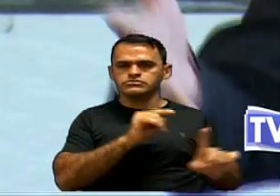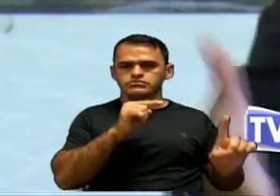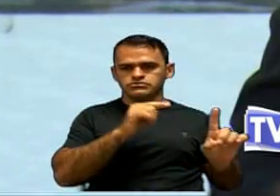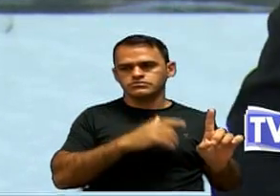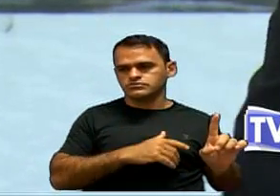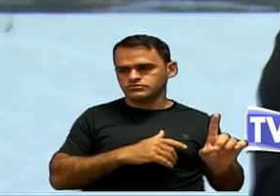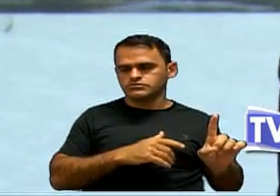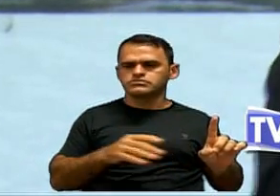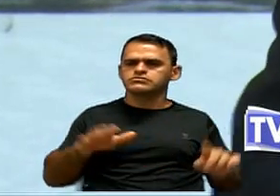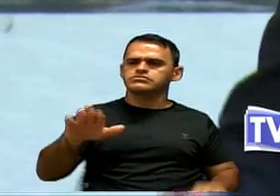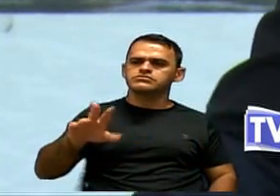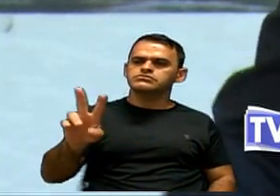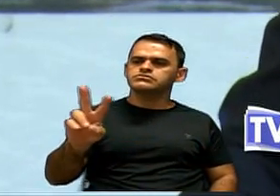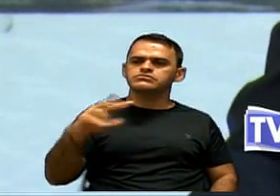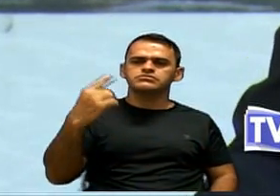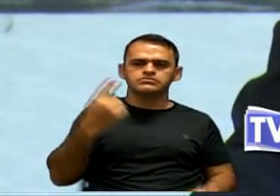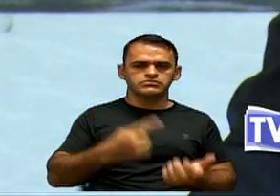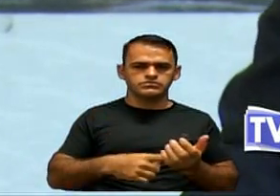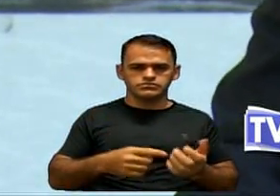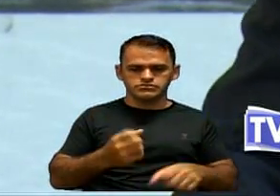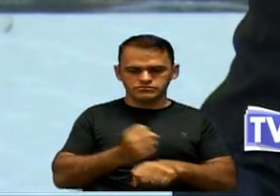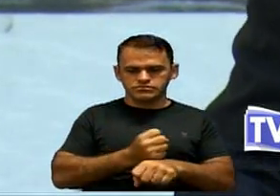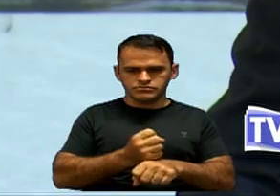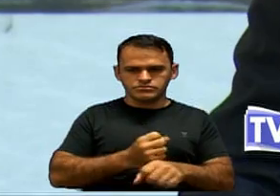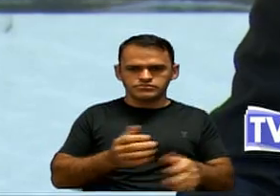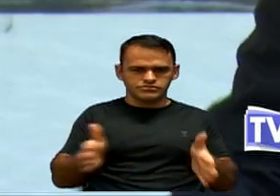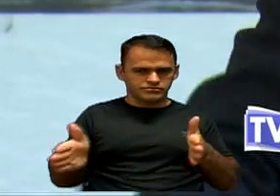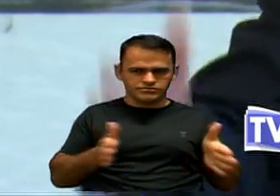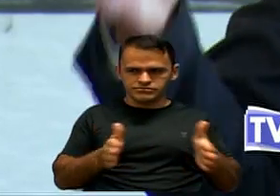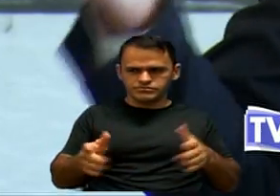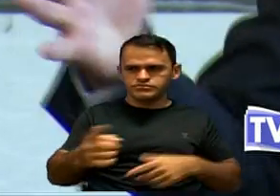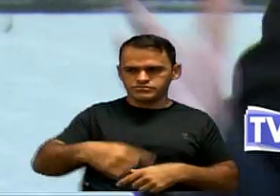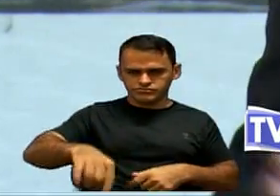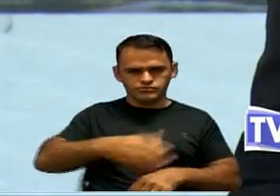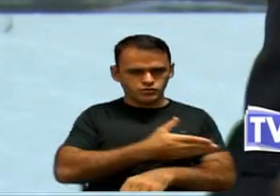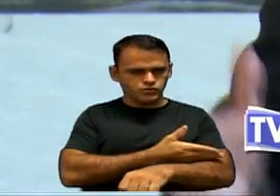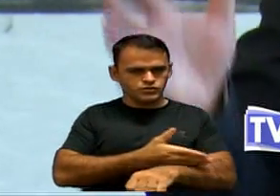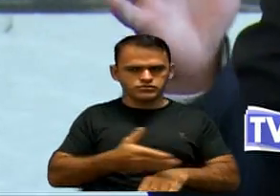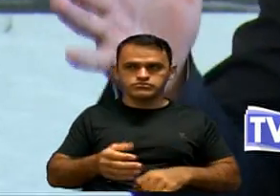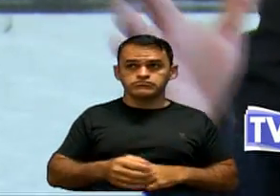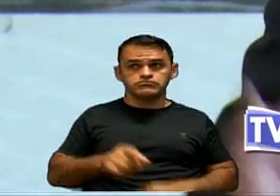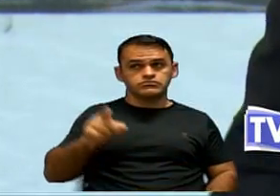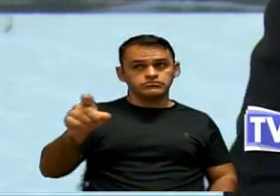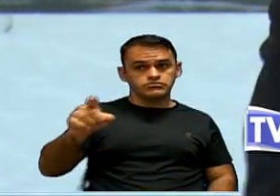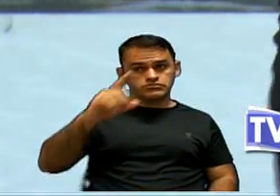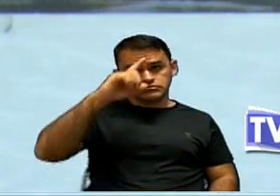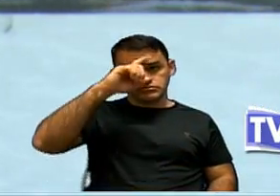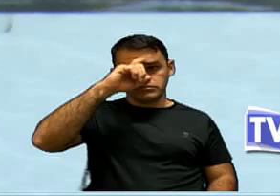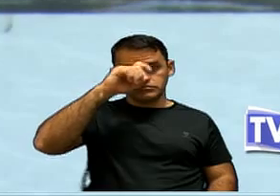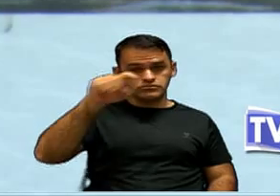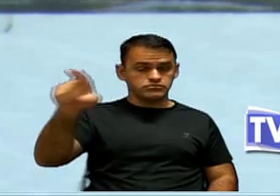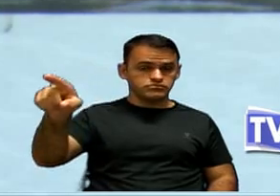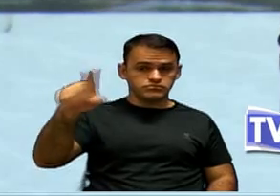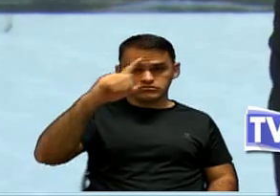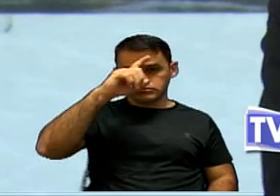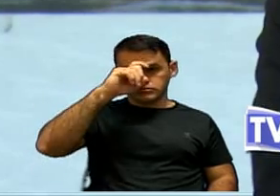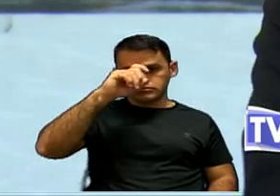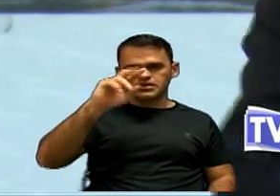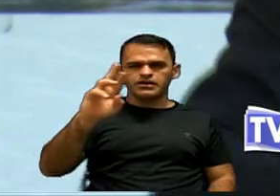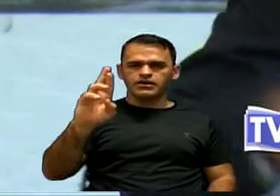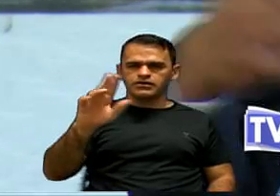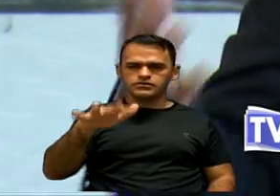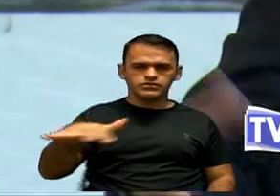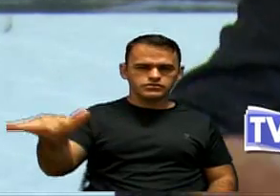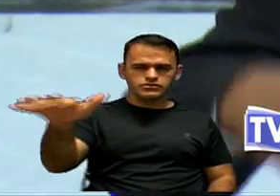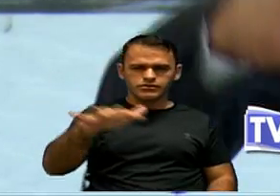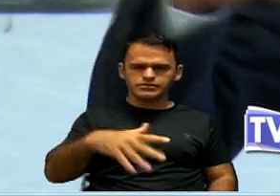nós temos feito, vereador Vitão, nesse ano recorrente aqui em Sorocaba. Realmente, o Hospital Regional de Sorocaba, desde o ano passado,